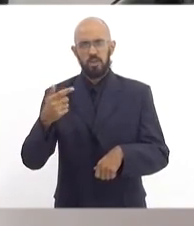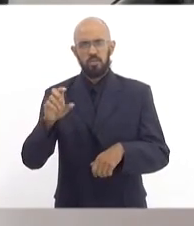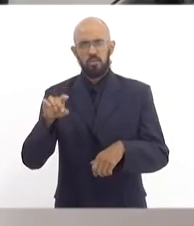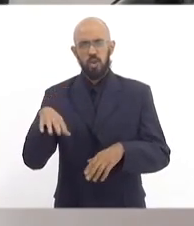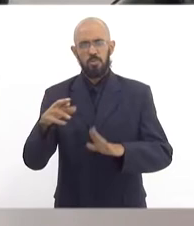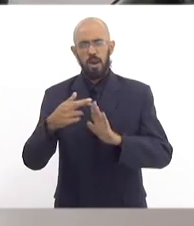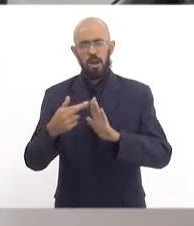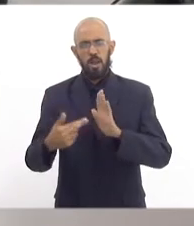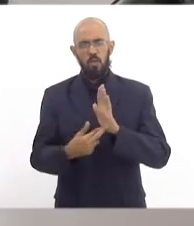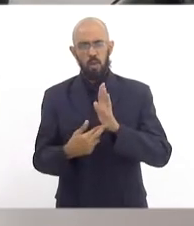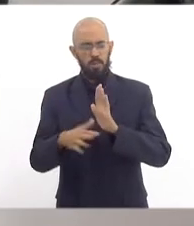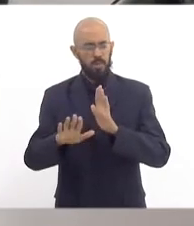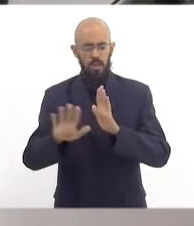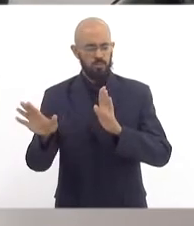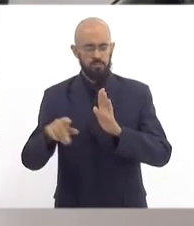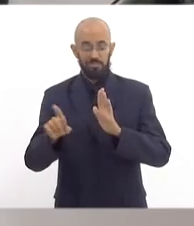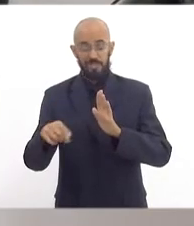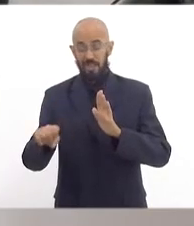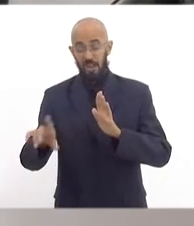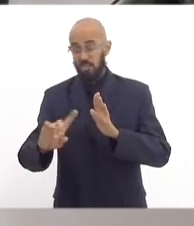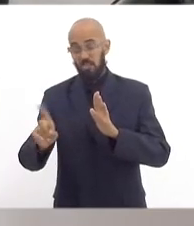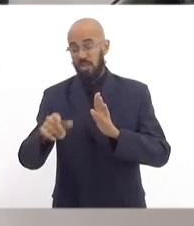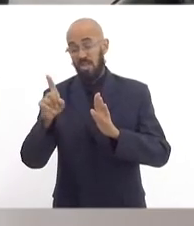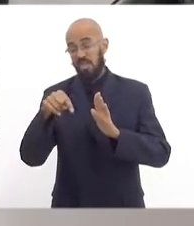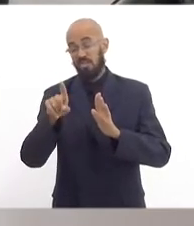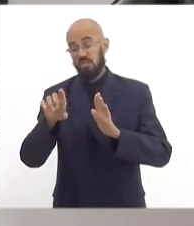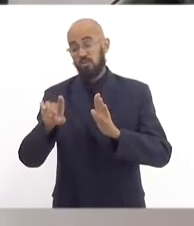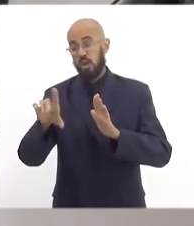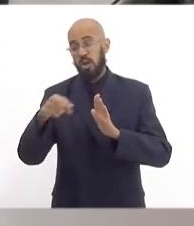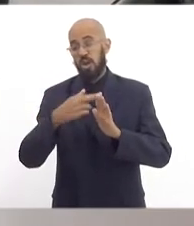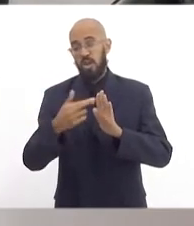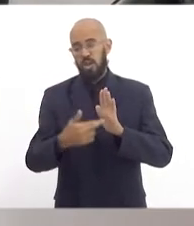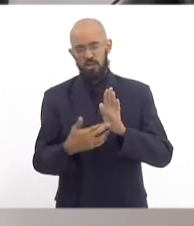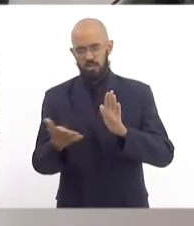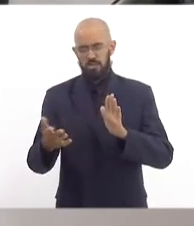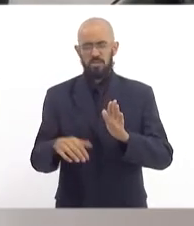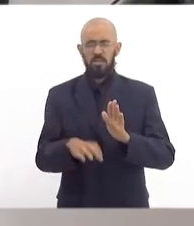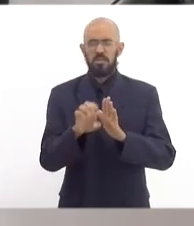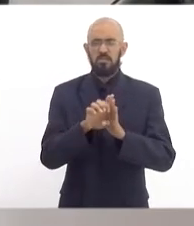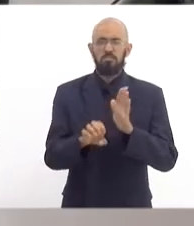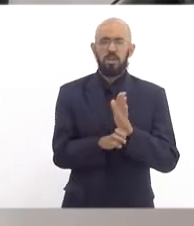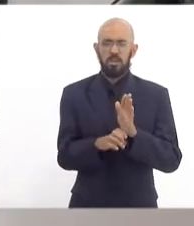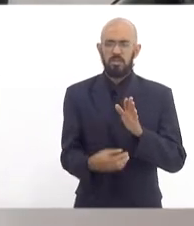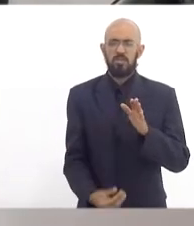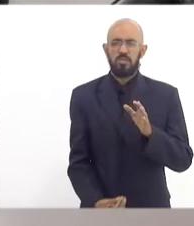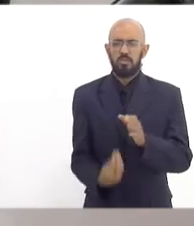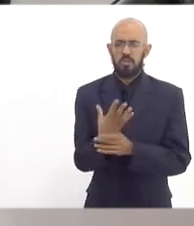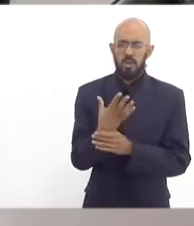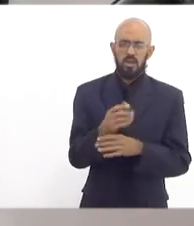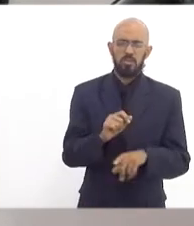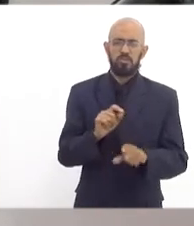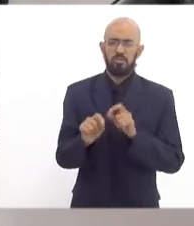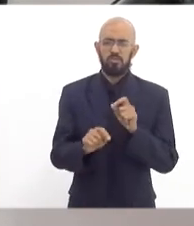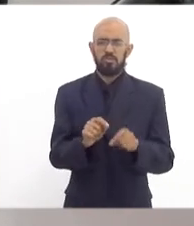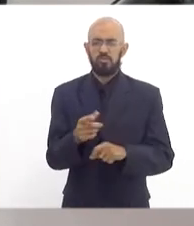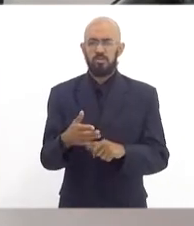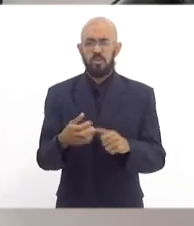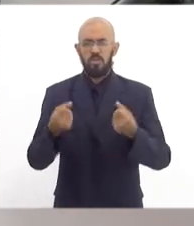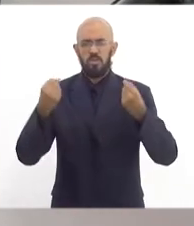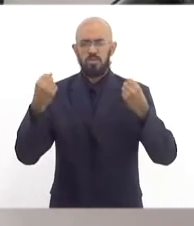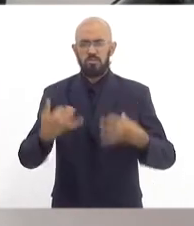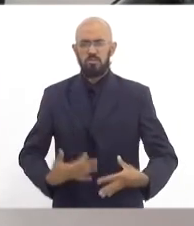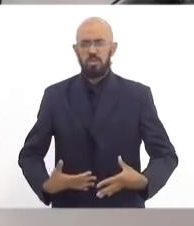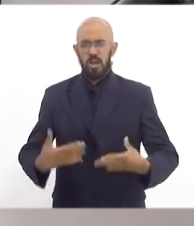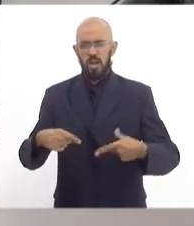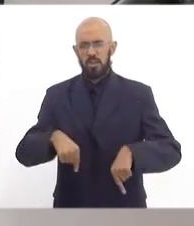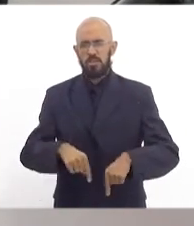regulamentares não o e as emendas produzidas é por isso que eu gosto desse